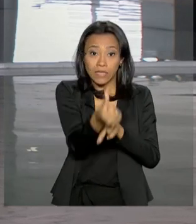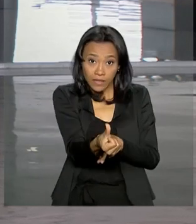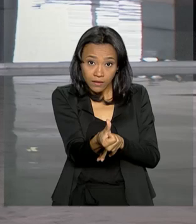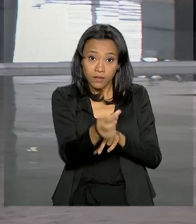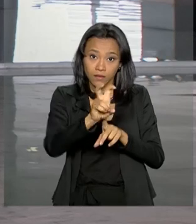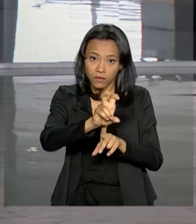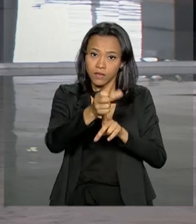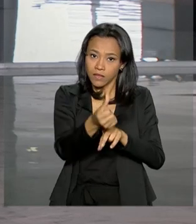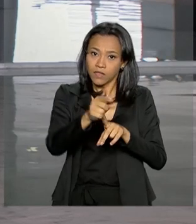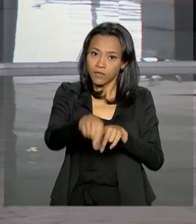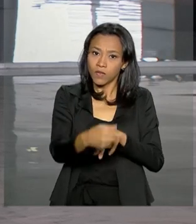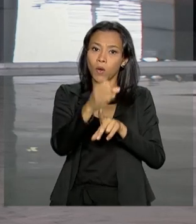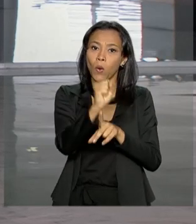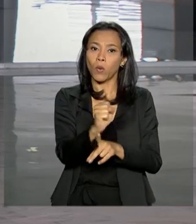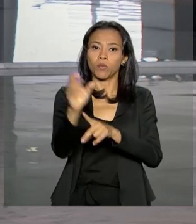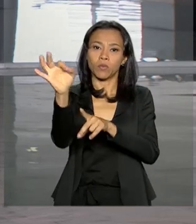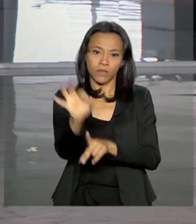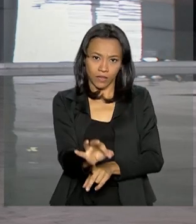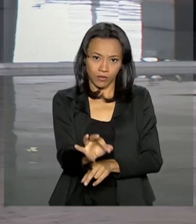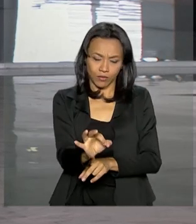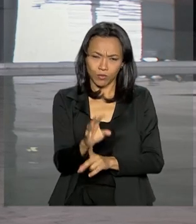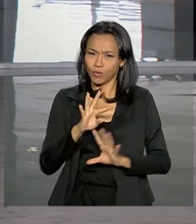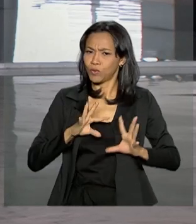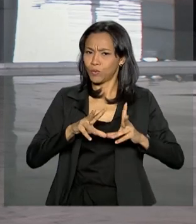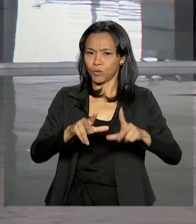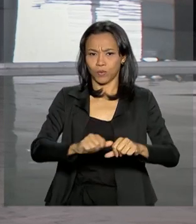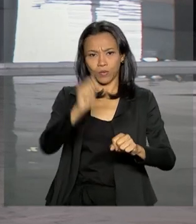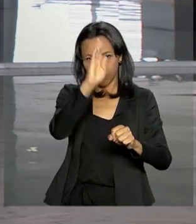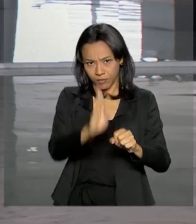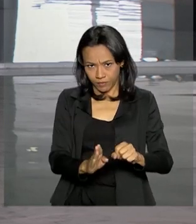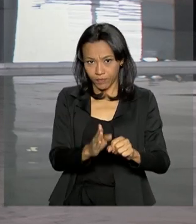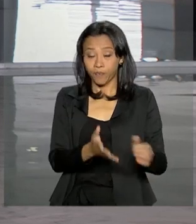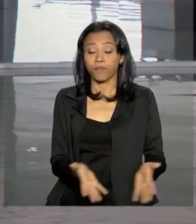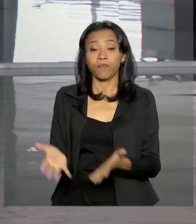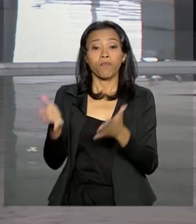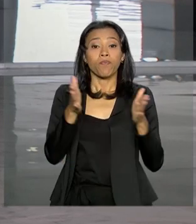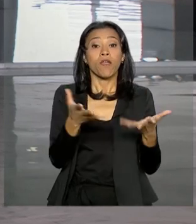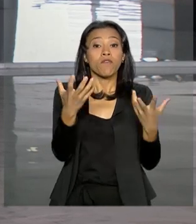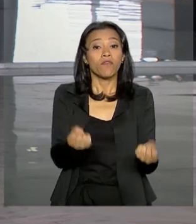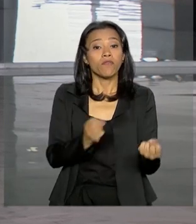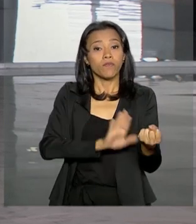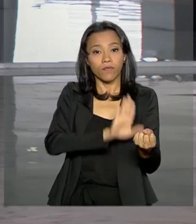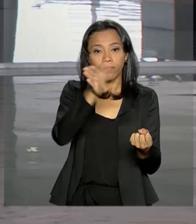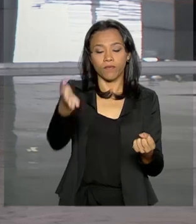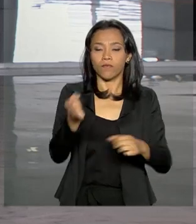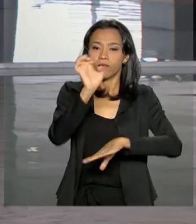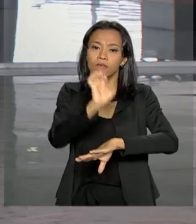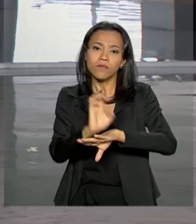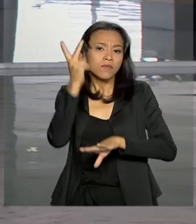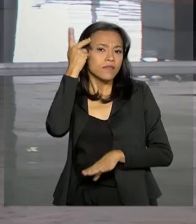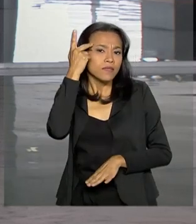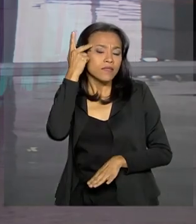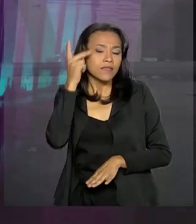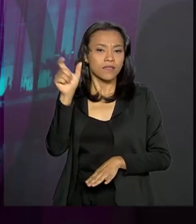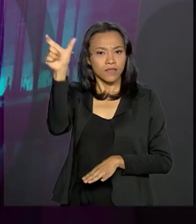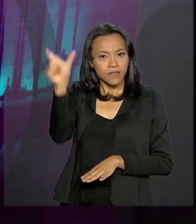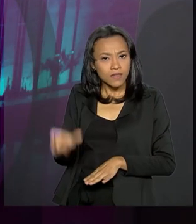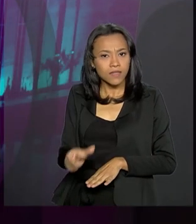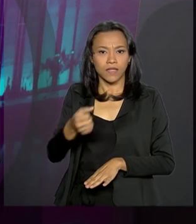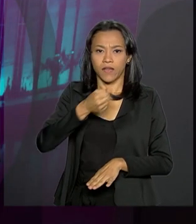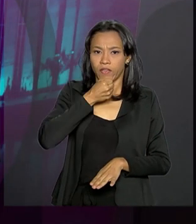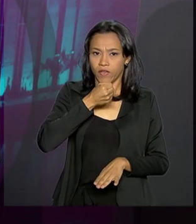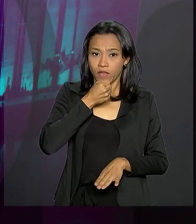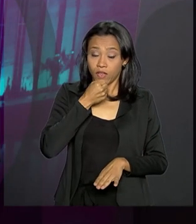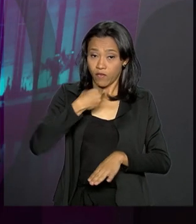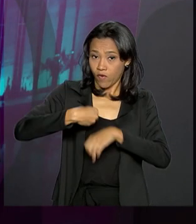56,8% do total da produção nacional. Agora nós vamos direto a São Paulo, onde está o repórter Ricardo Ferraz, com informações